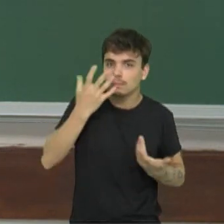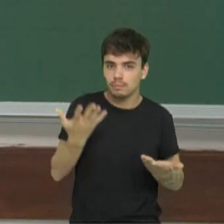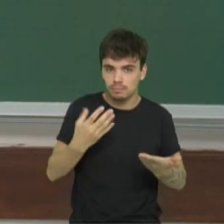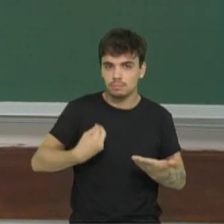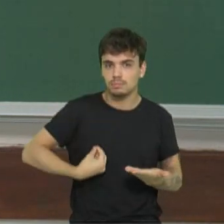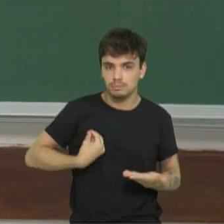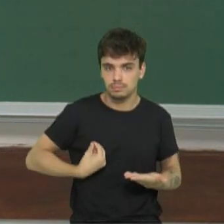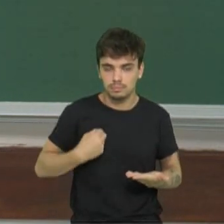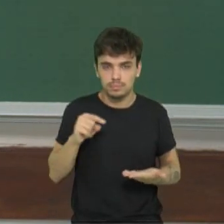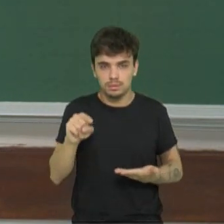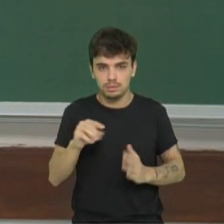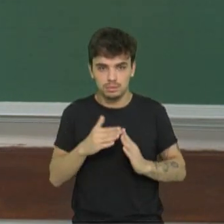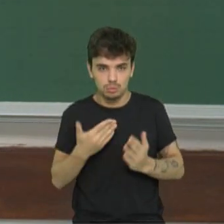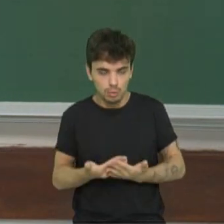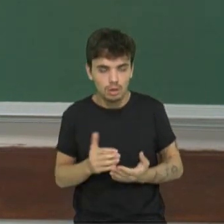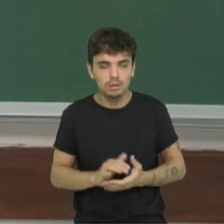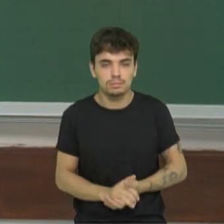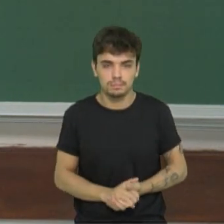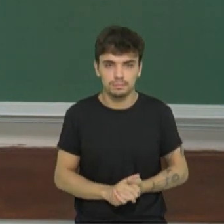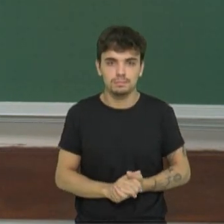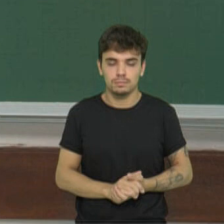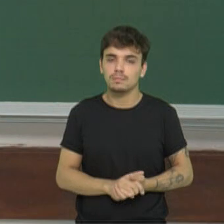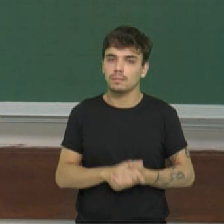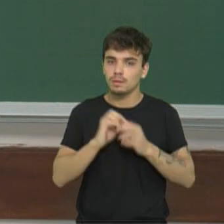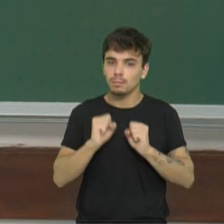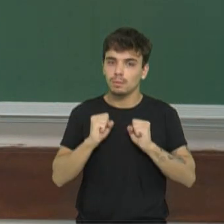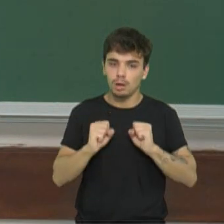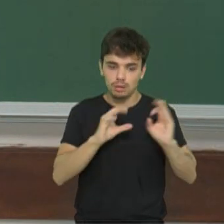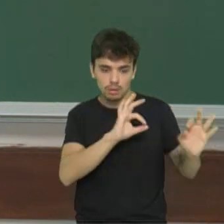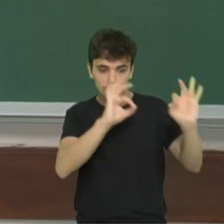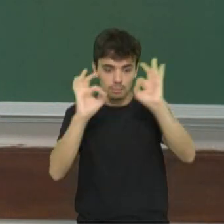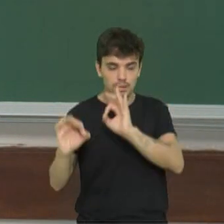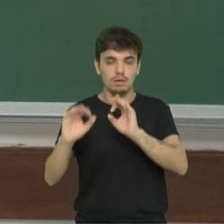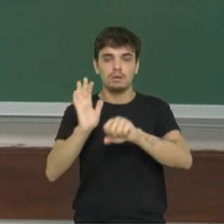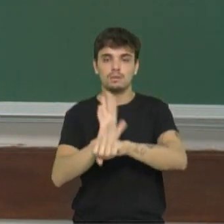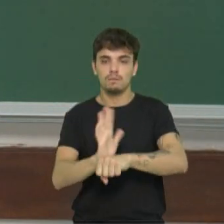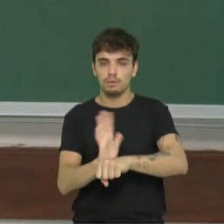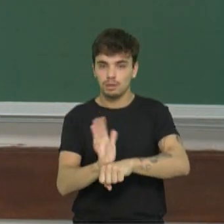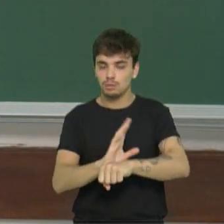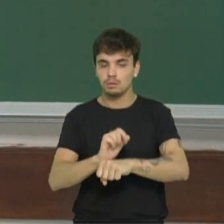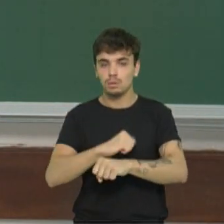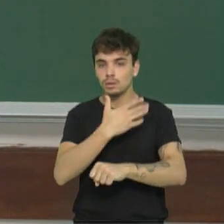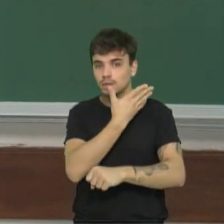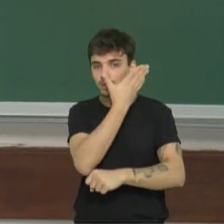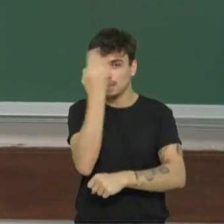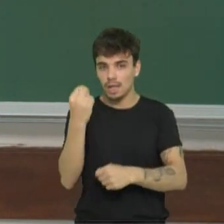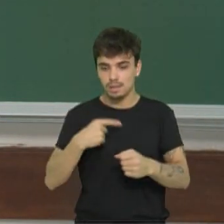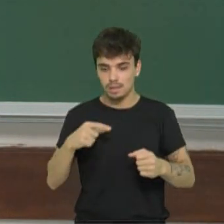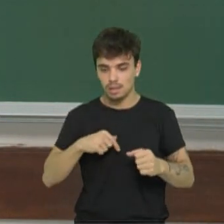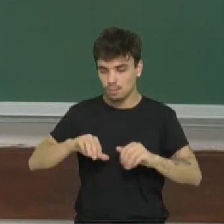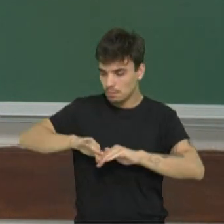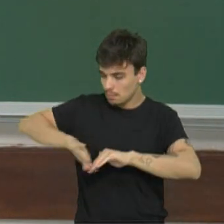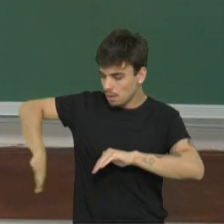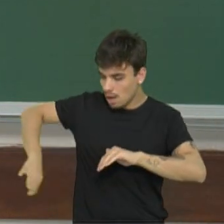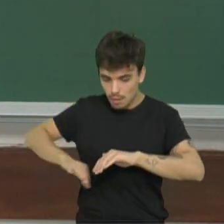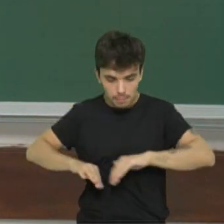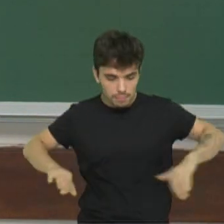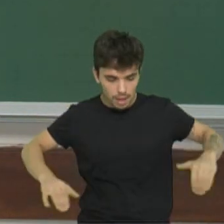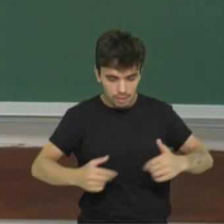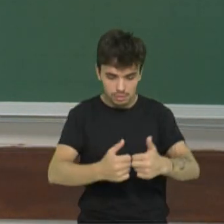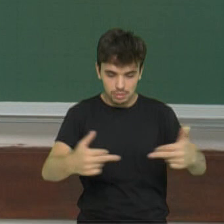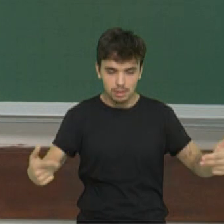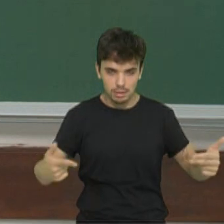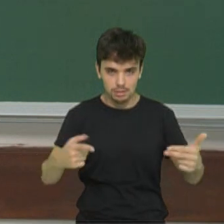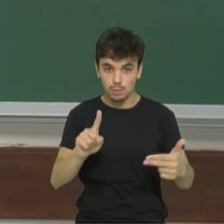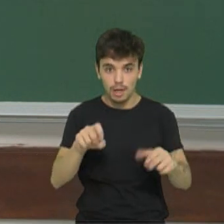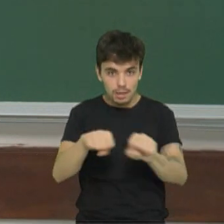atividades presenciais, assista esse vídeo. Não esqueça de abrir espaço na sua sala aí, não vá quebrar nada